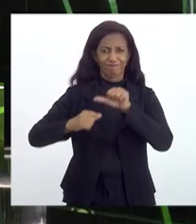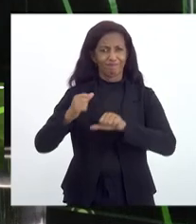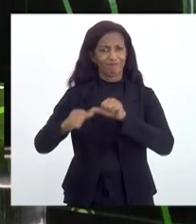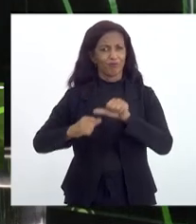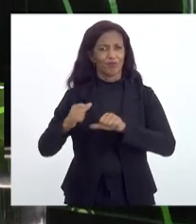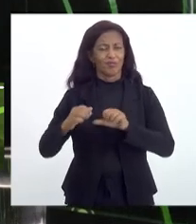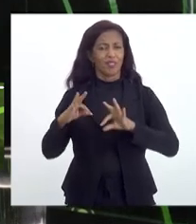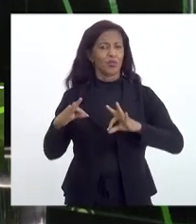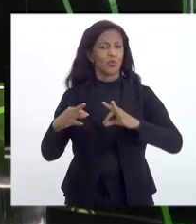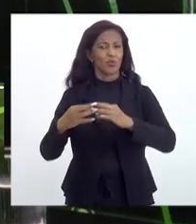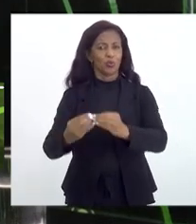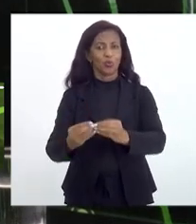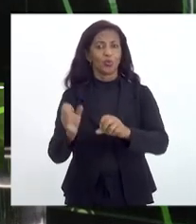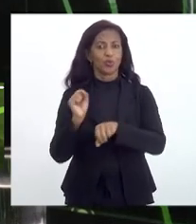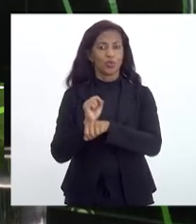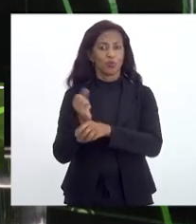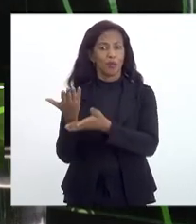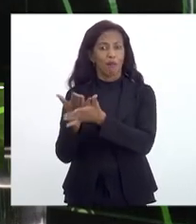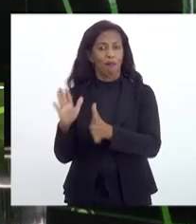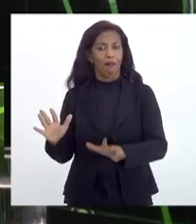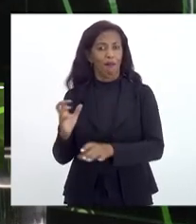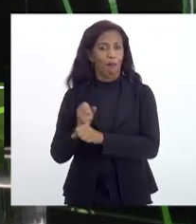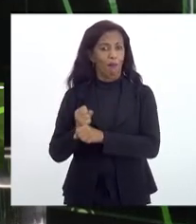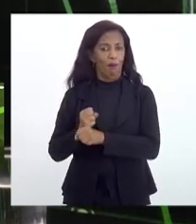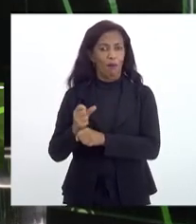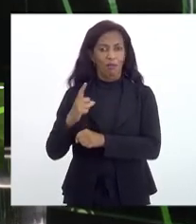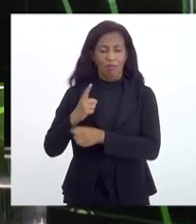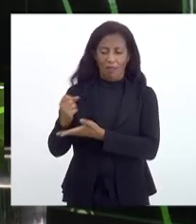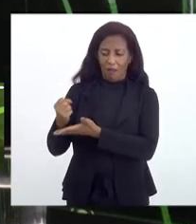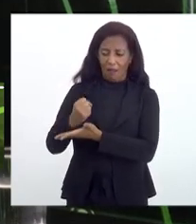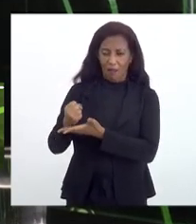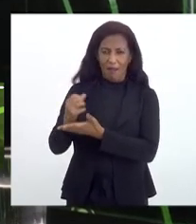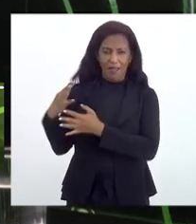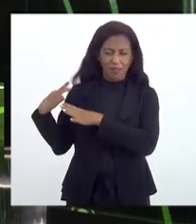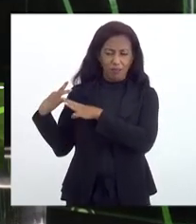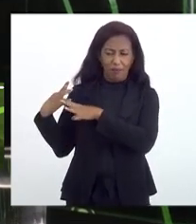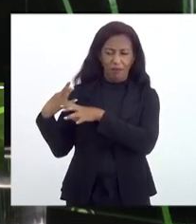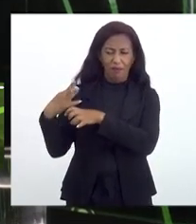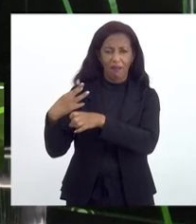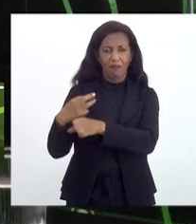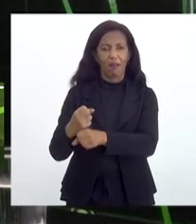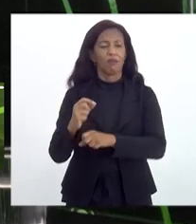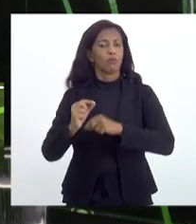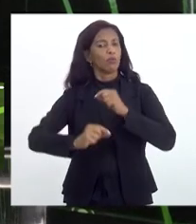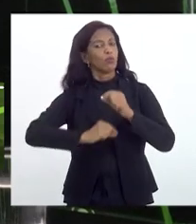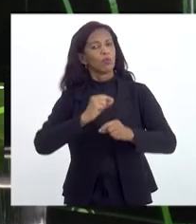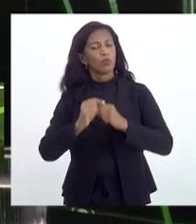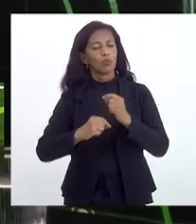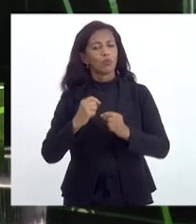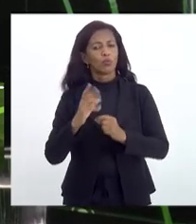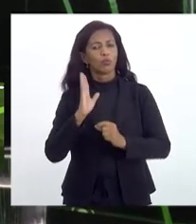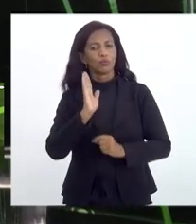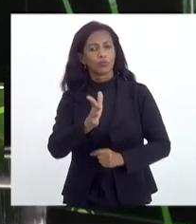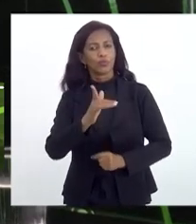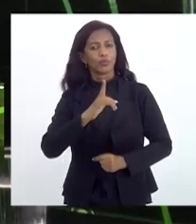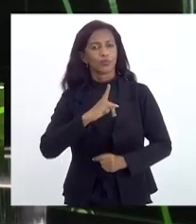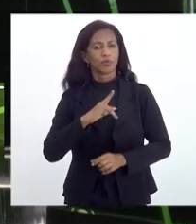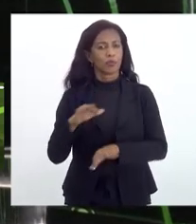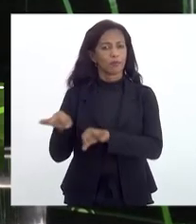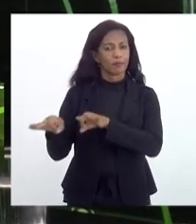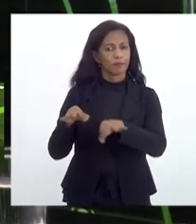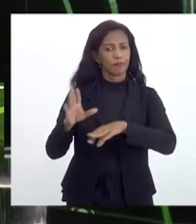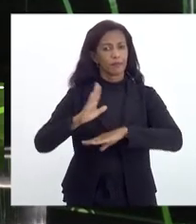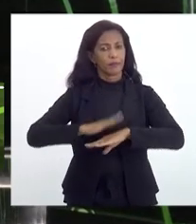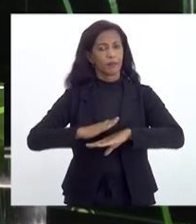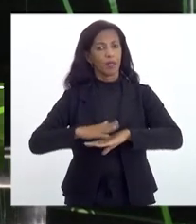que esperar finalizar o ano, ter as bases todas, o que foi efetivamente feito, e aí